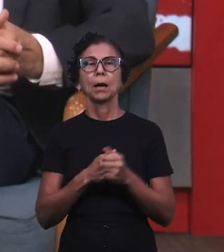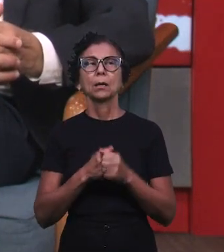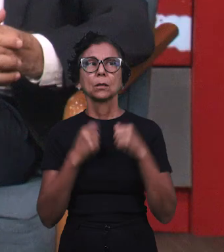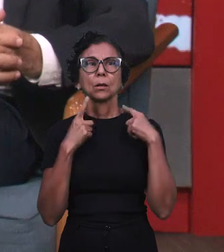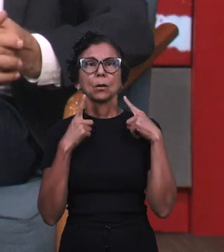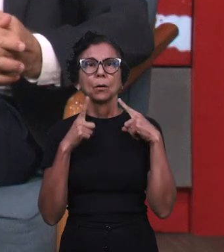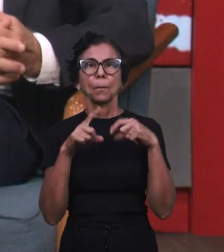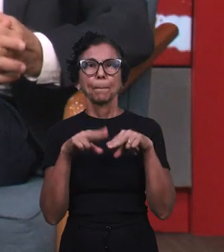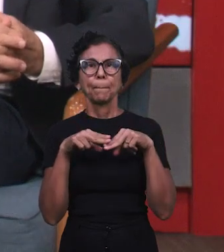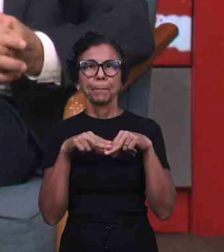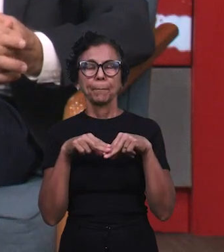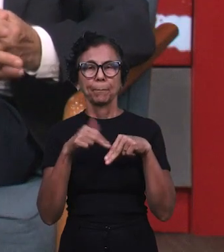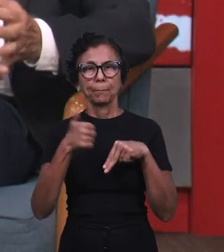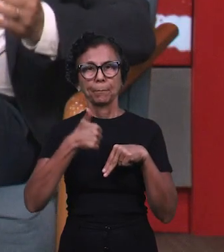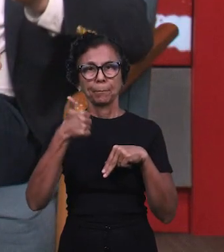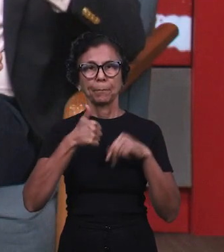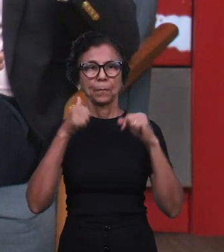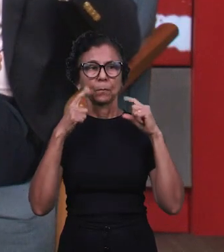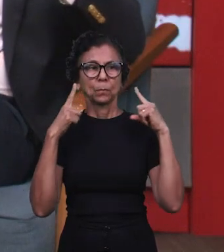sons.